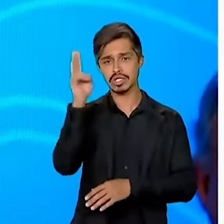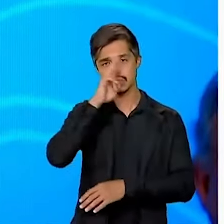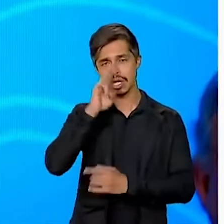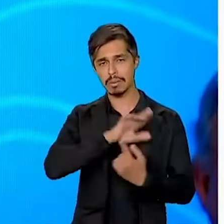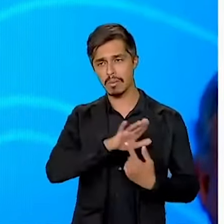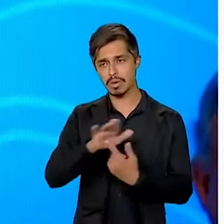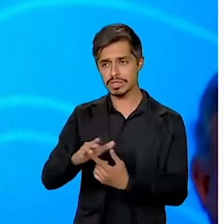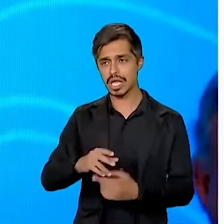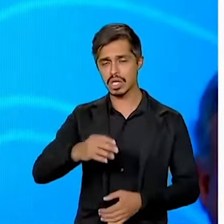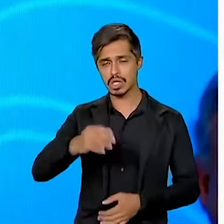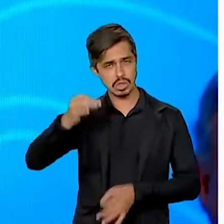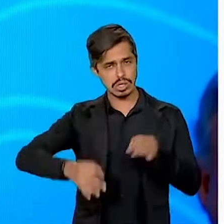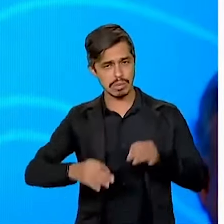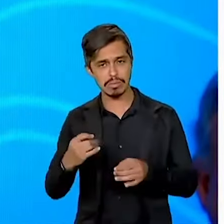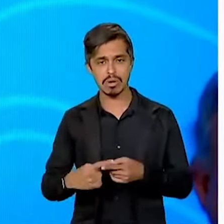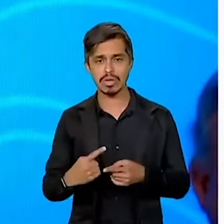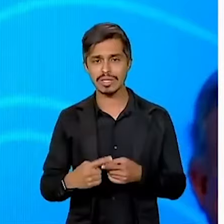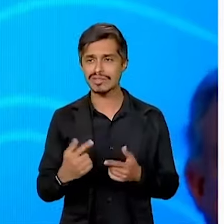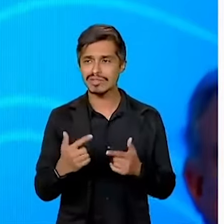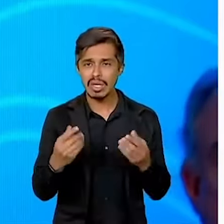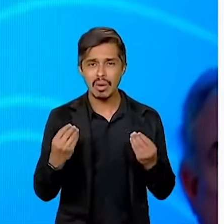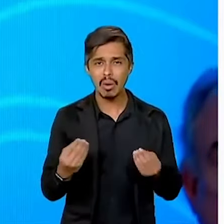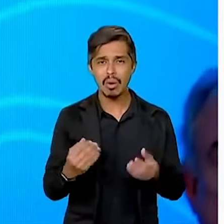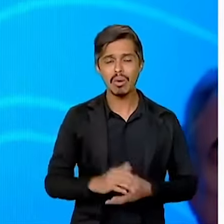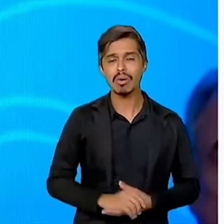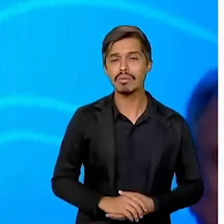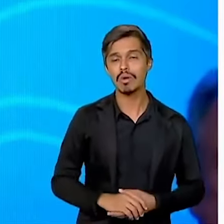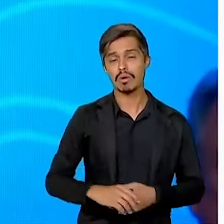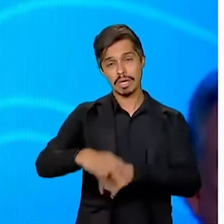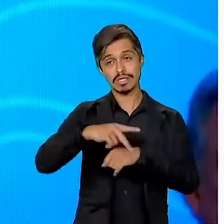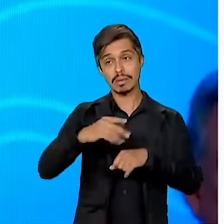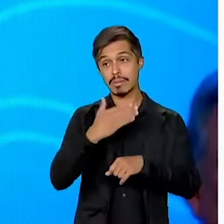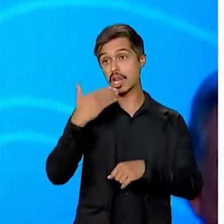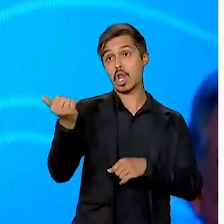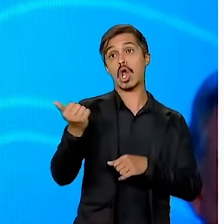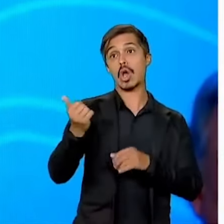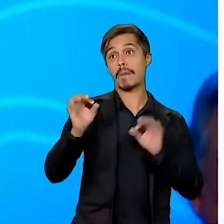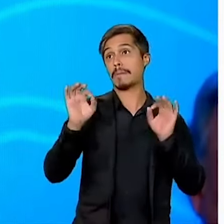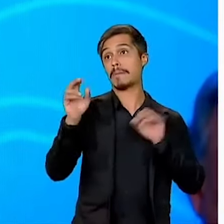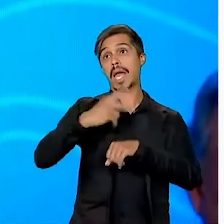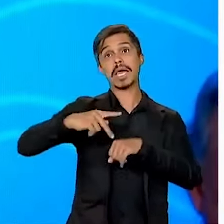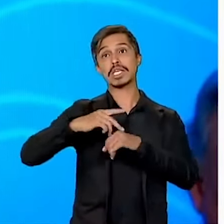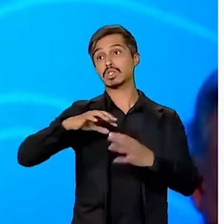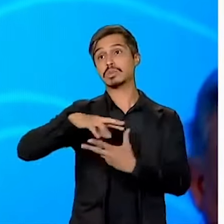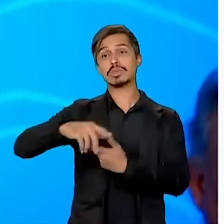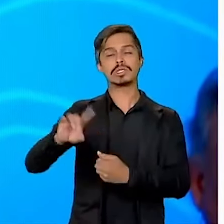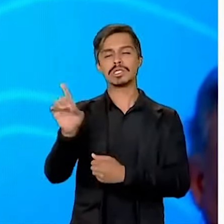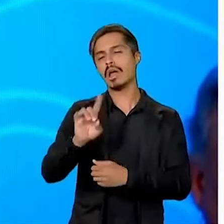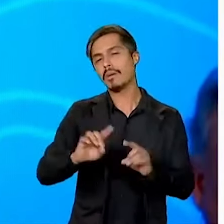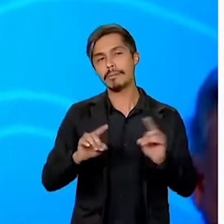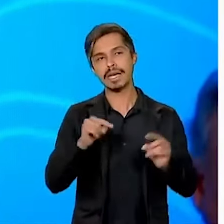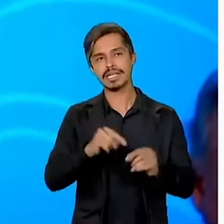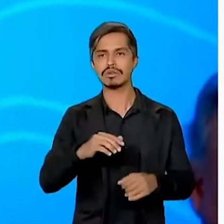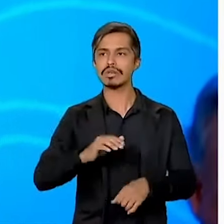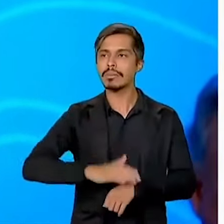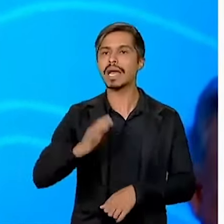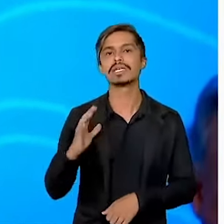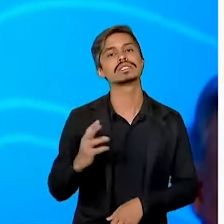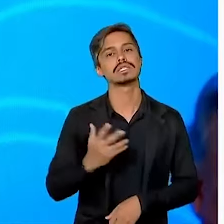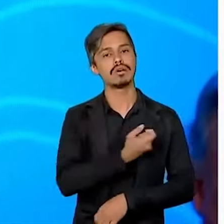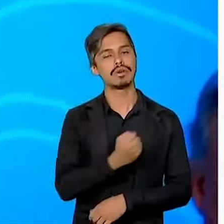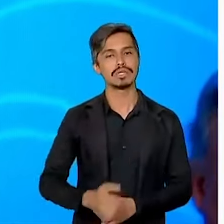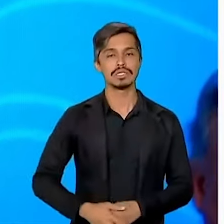porque não é possível, o Brasil não é o maior país do mundo, mas aqui foi o país que mais morreu gente da Covid. Mais